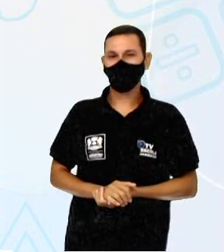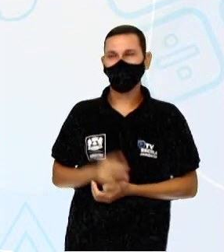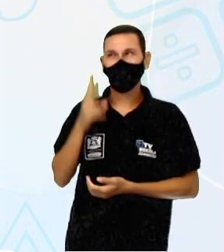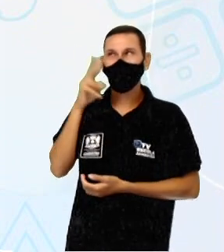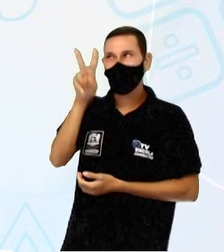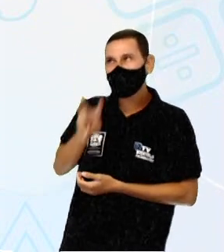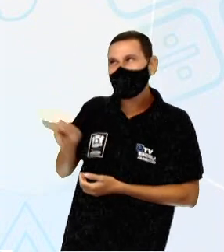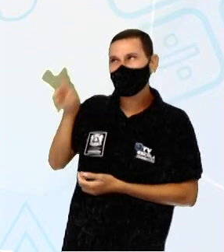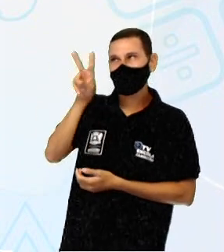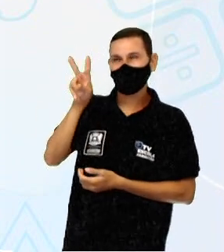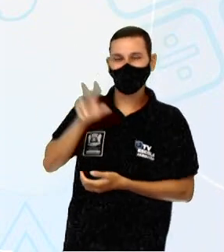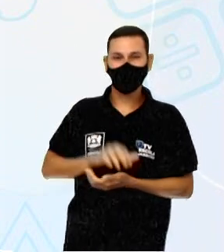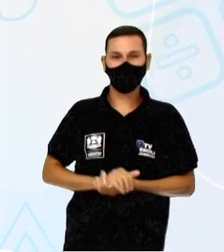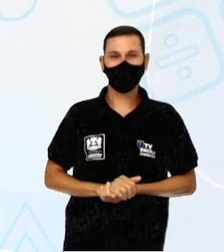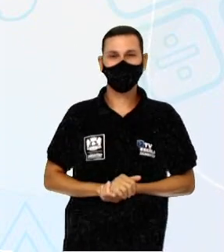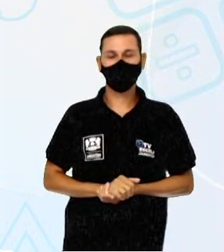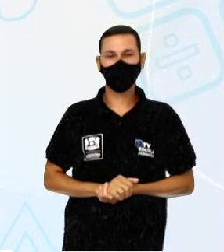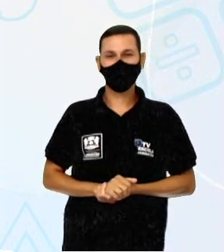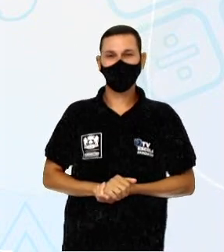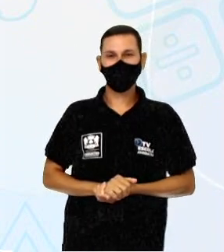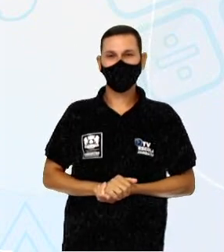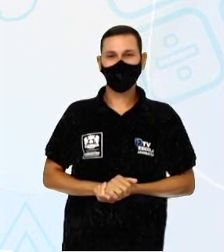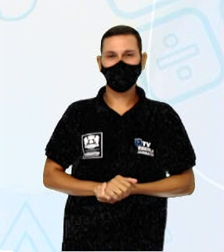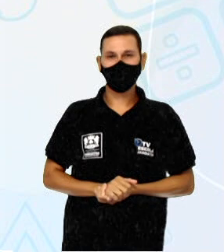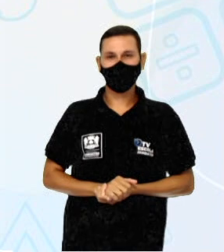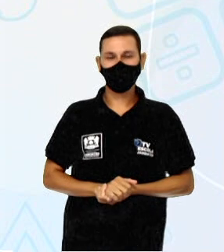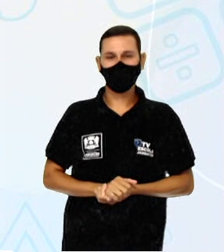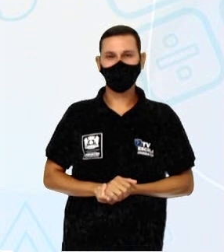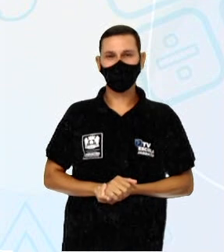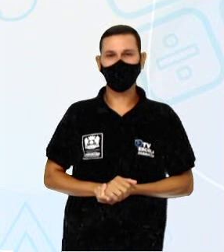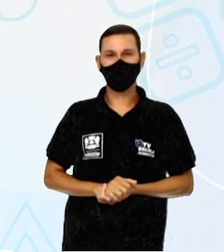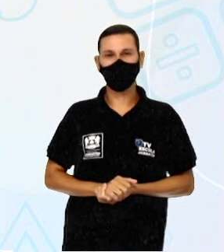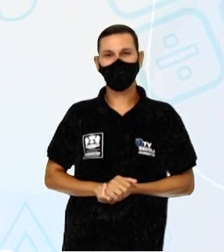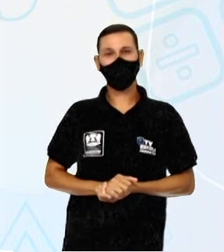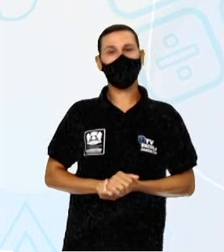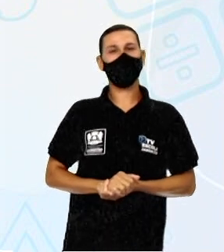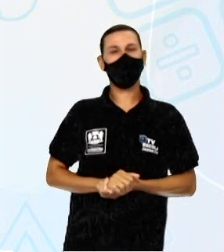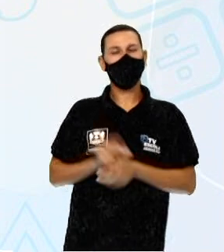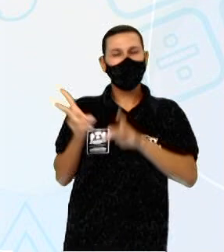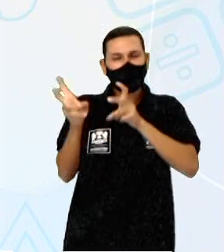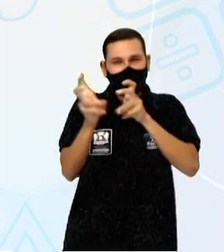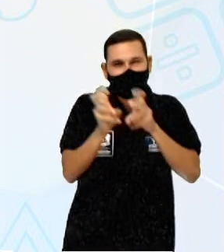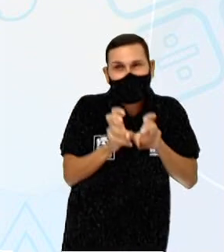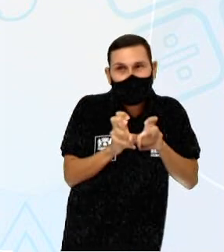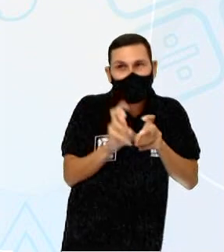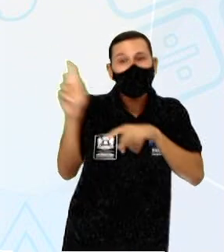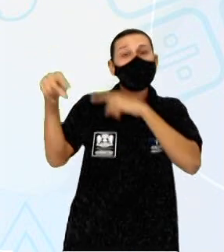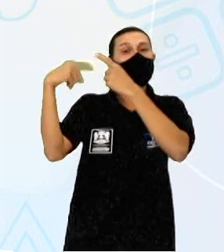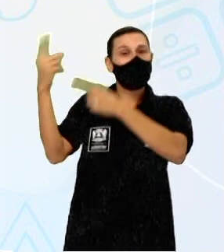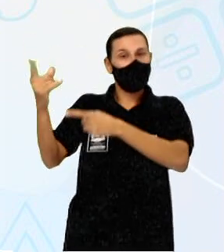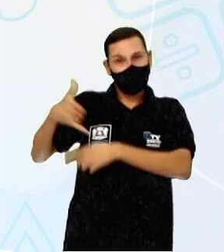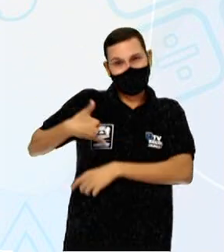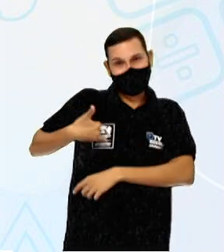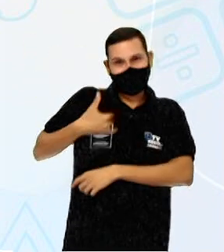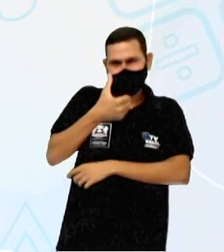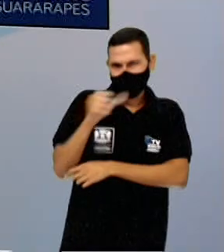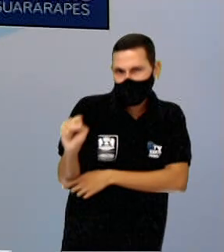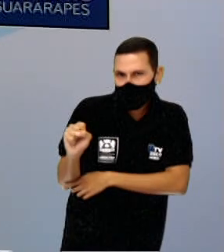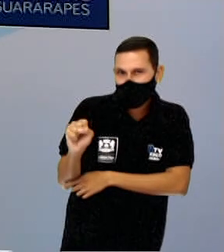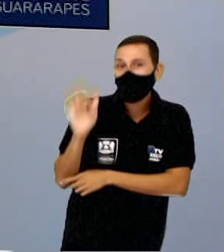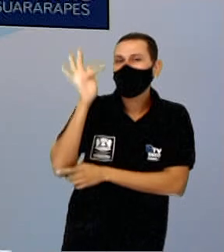I lived in Paris. Nesse caso aí, depois de fazer 18 anos, eu vivi em